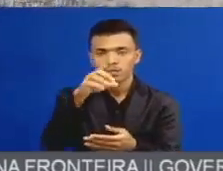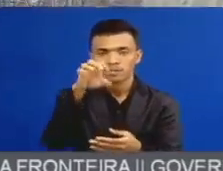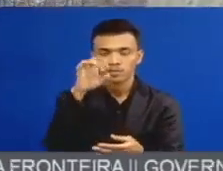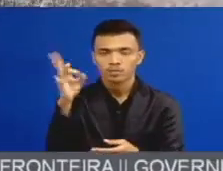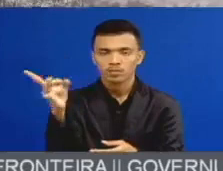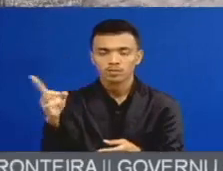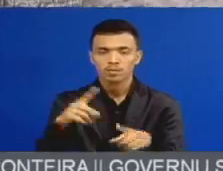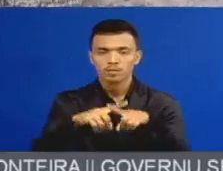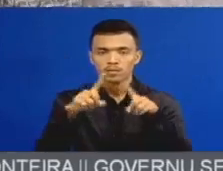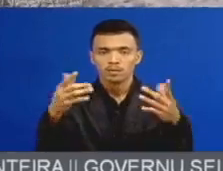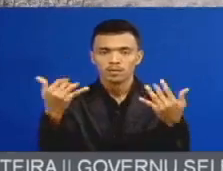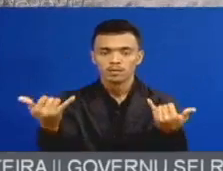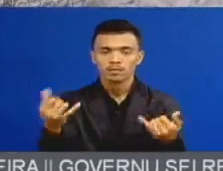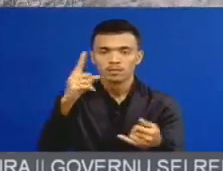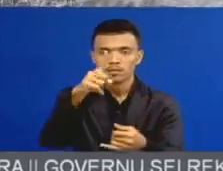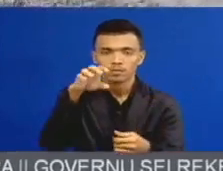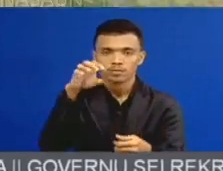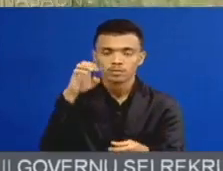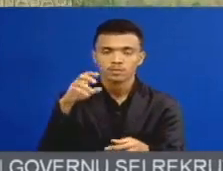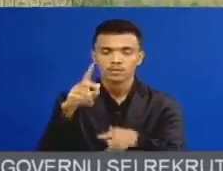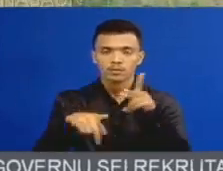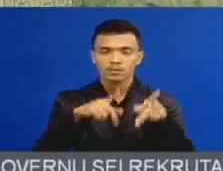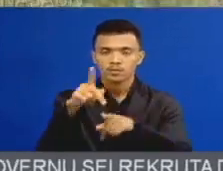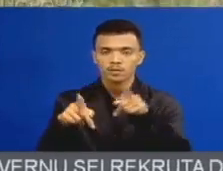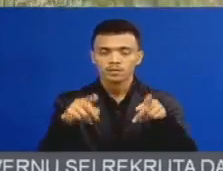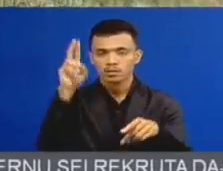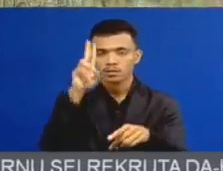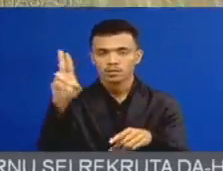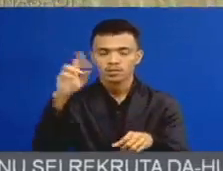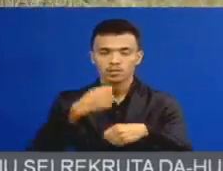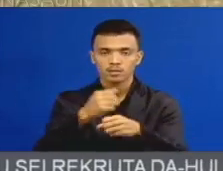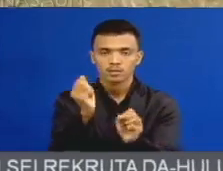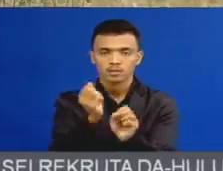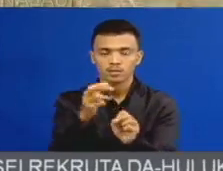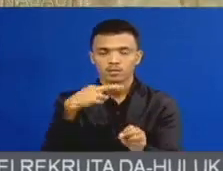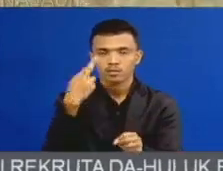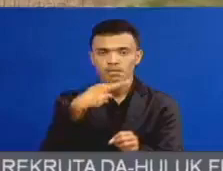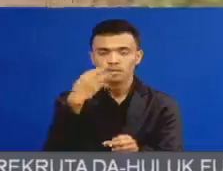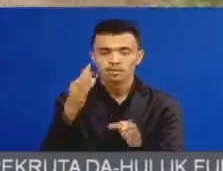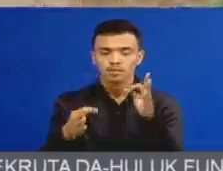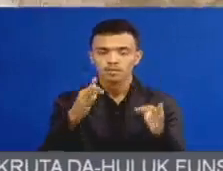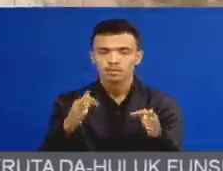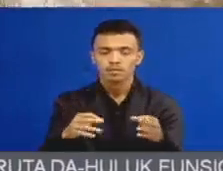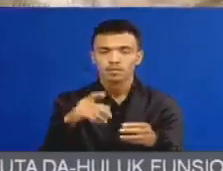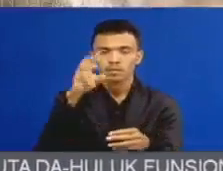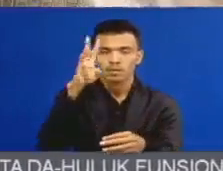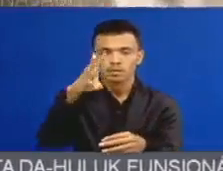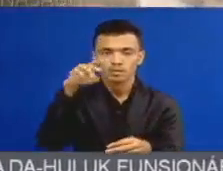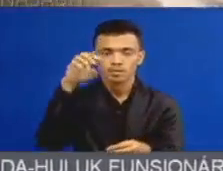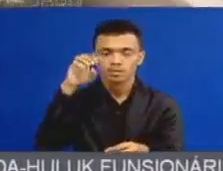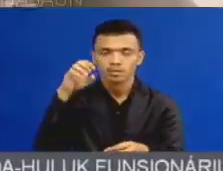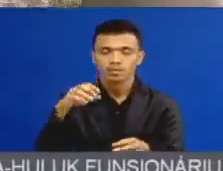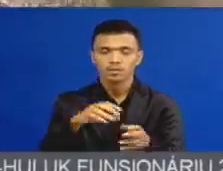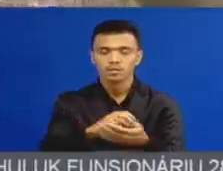bedadaune heladet hectar atus ida resin, maka comunidade uza hodihalo natar. Enquanto natar hectar atus nen